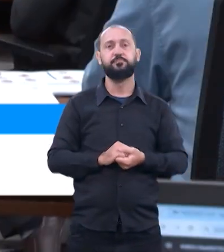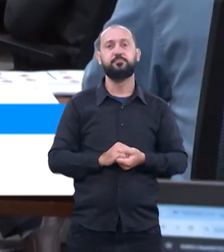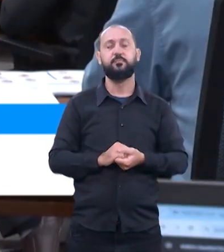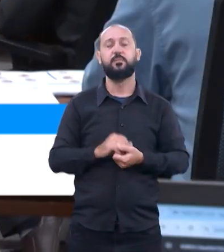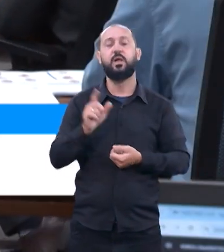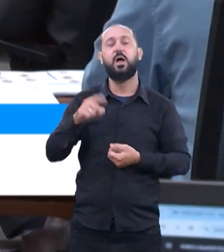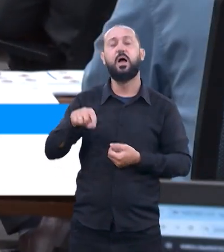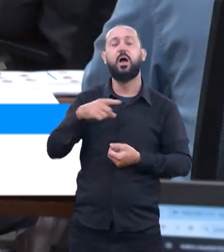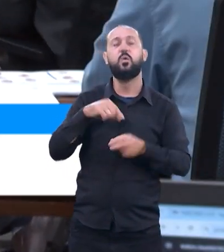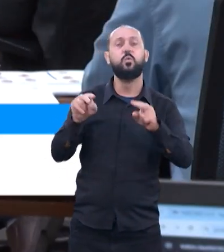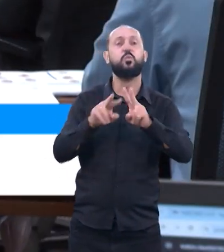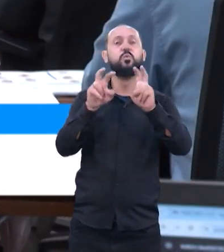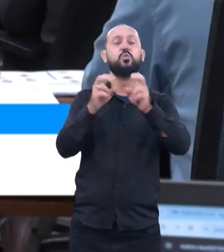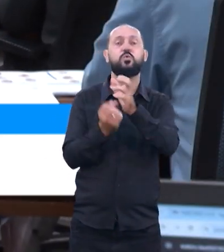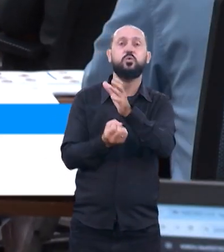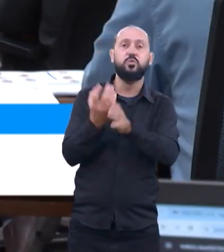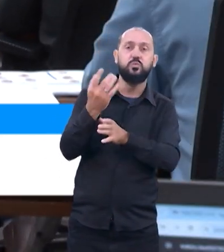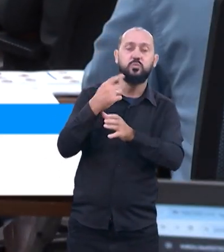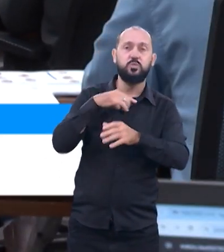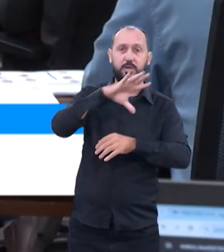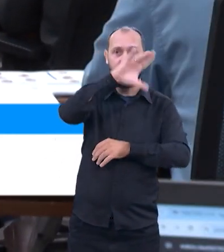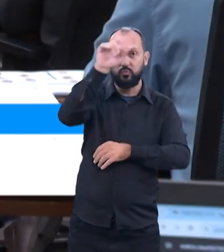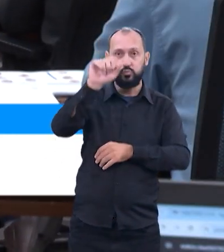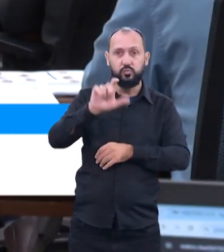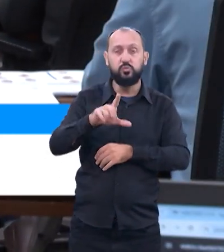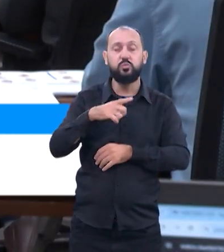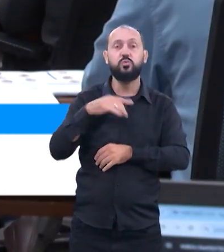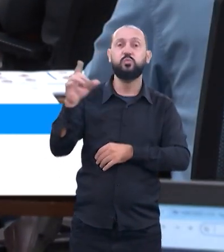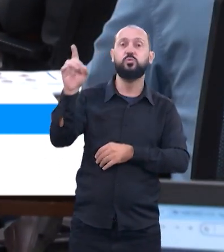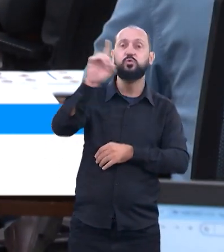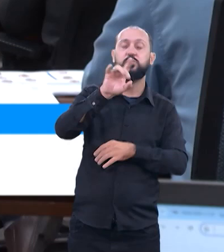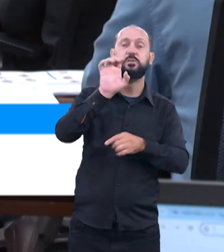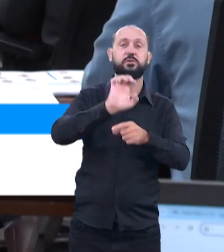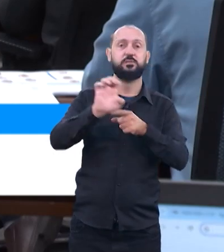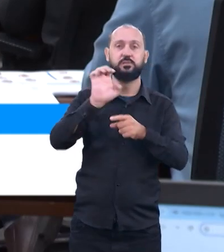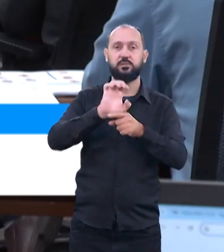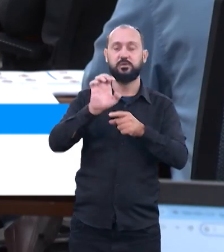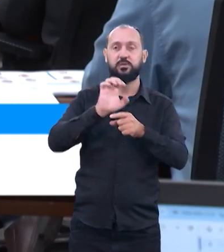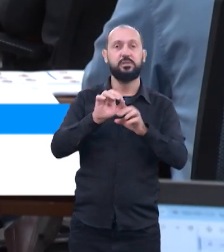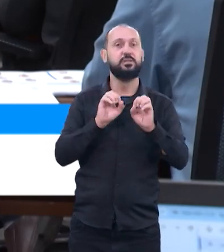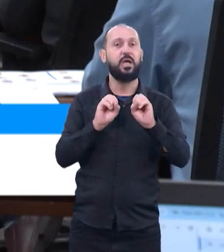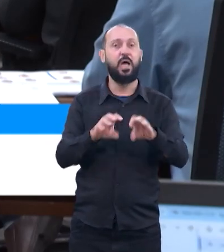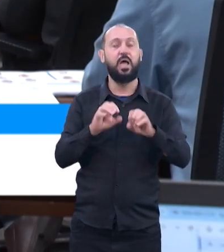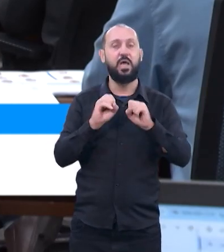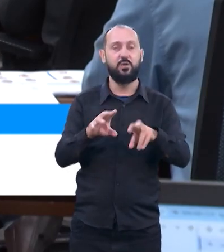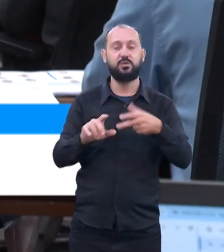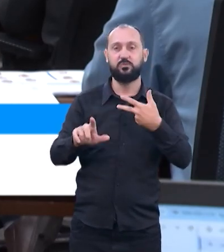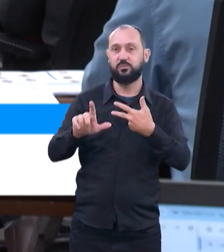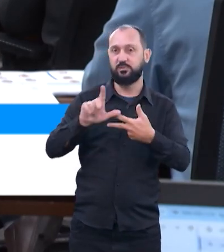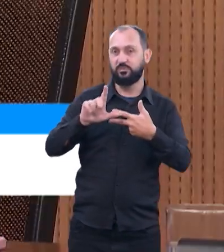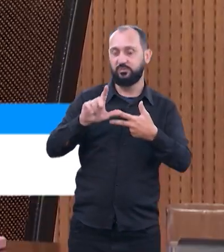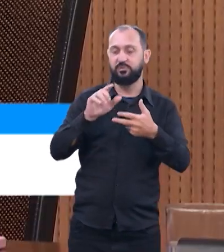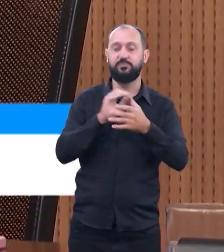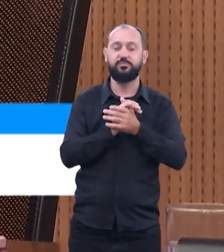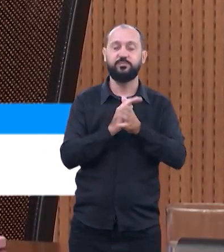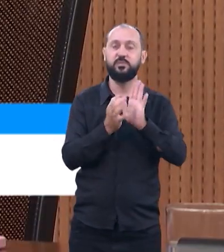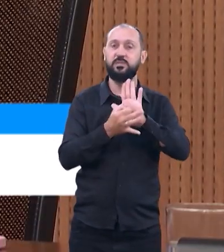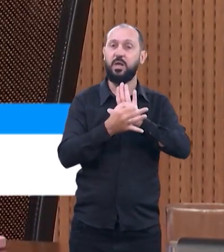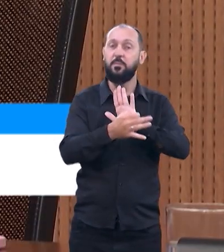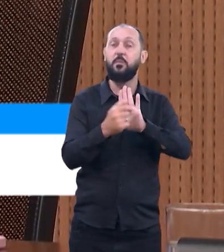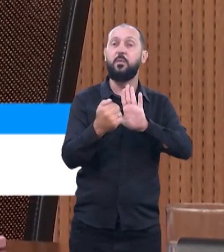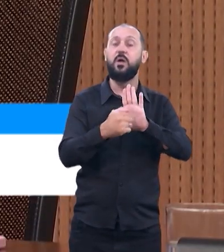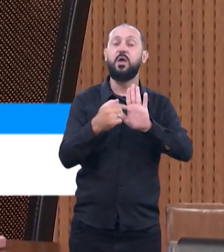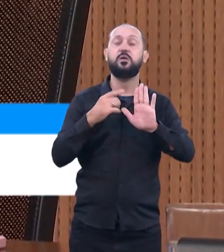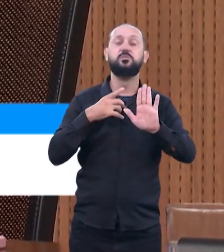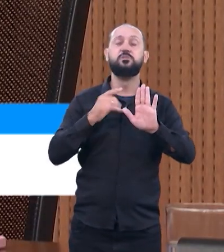Leis. Entre elas, a matéria que institui em Mato Grosso do Sul o Dia Estadual da Educação Legislativa. A